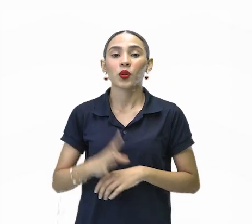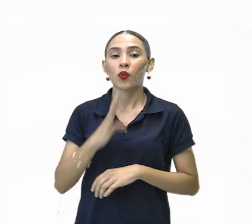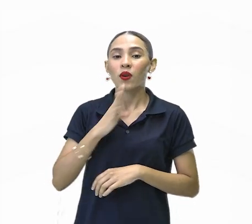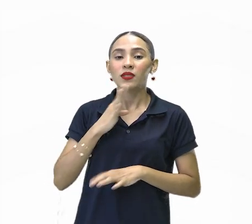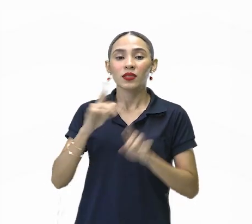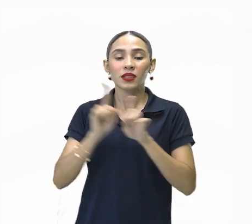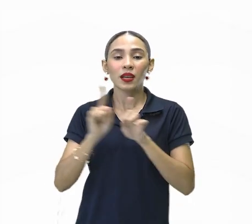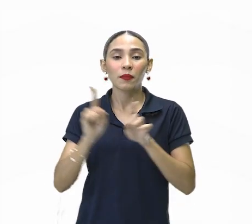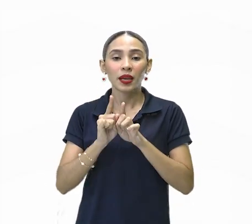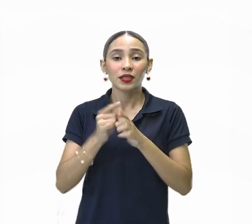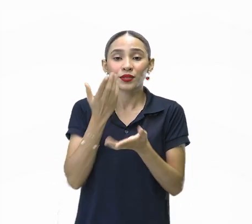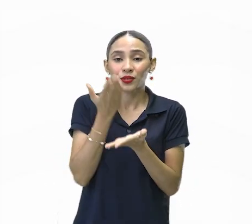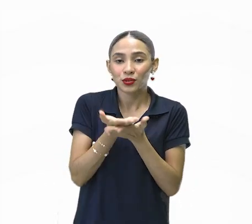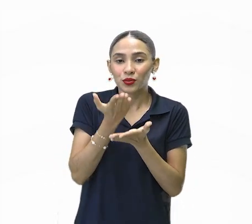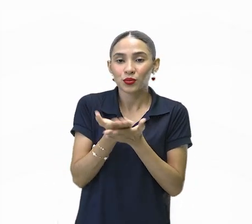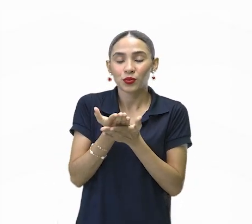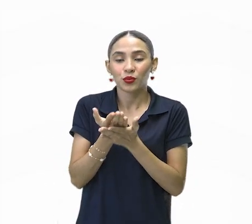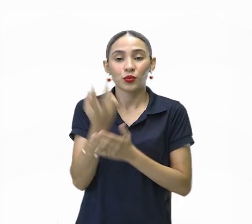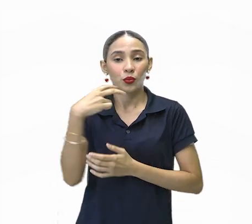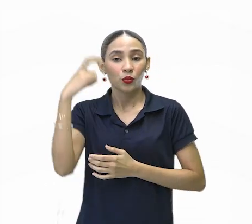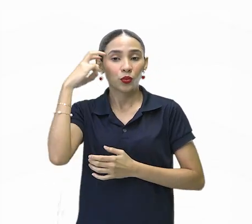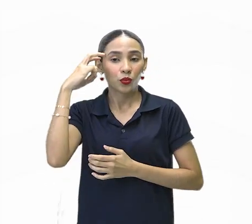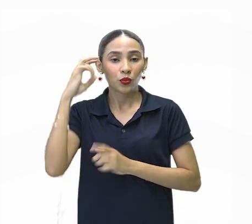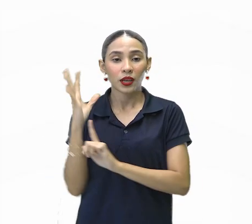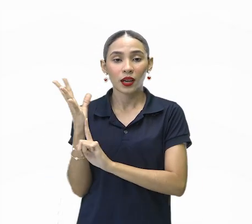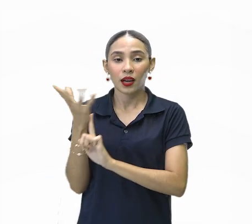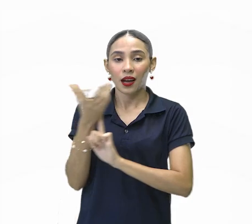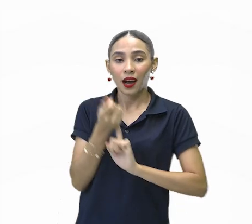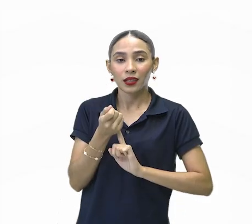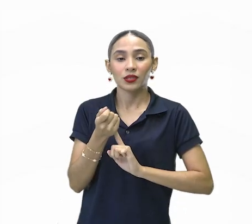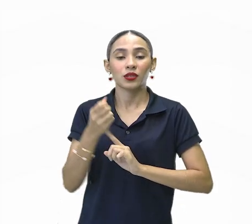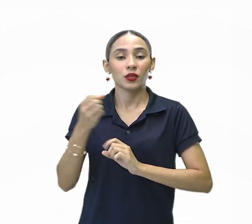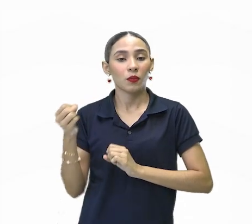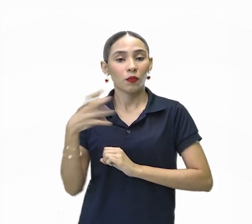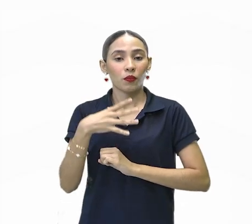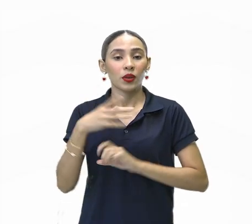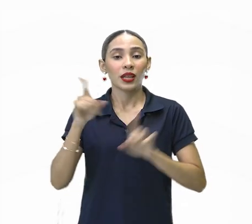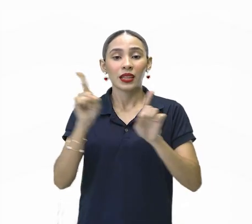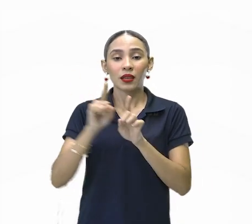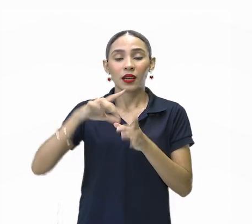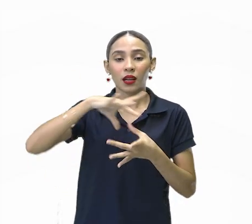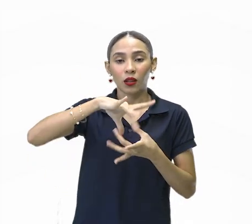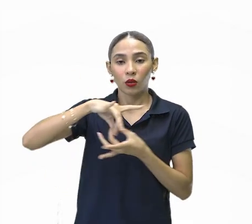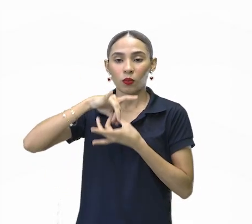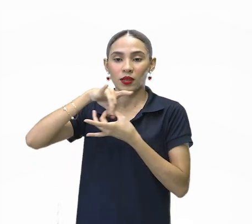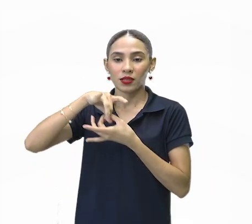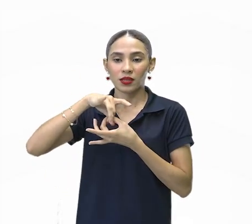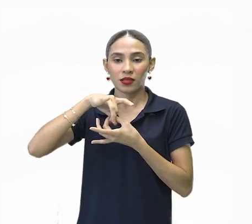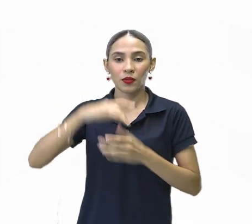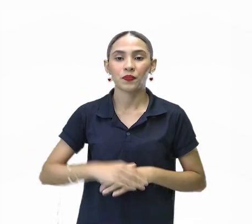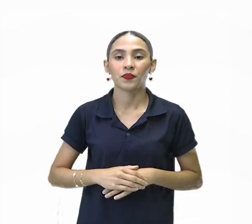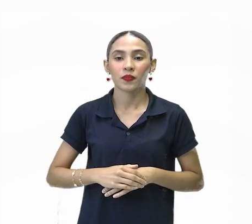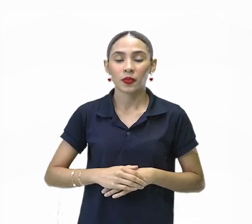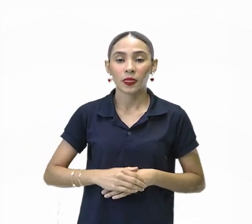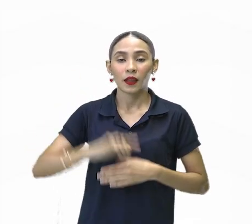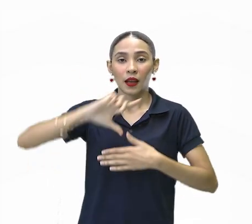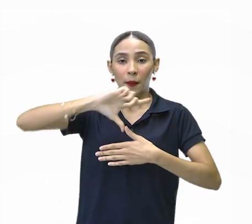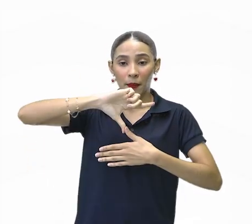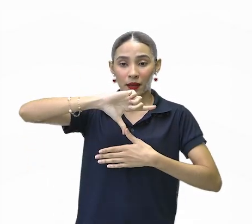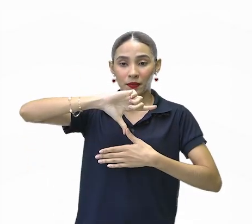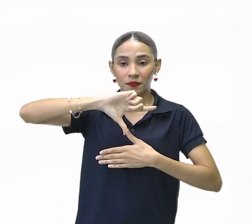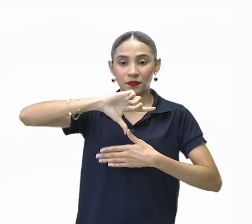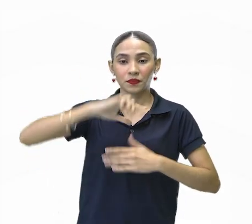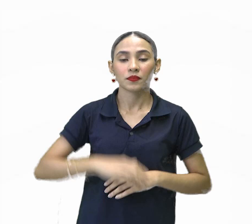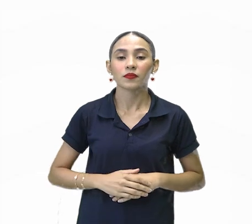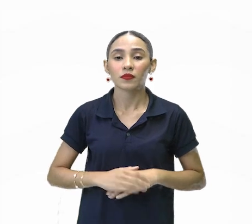por seus estudos sobre cultura, arte, modernidade e globalização na América